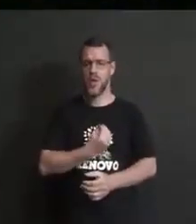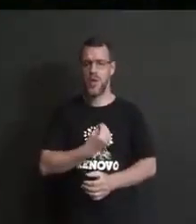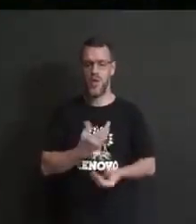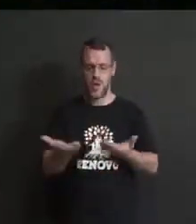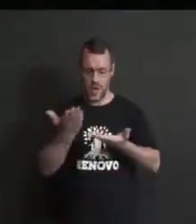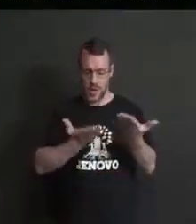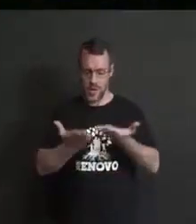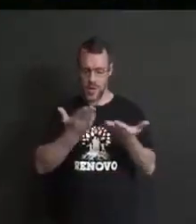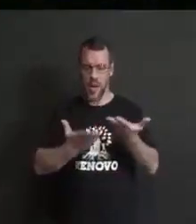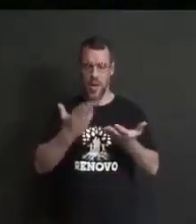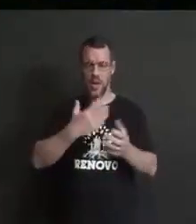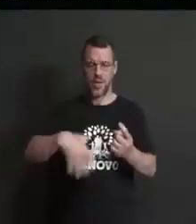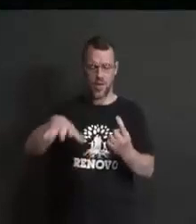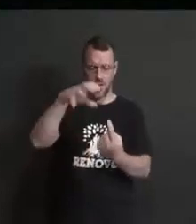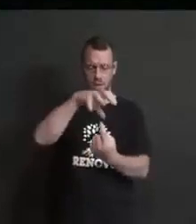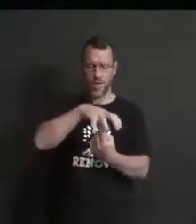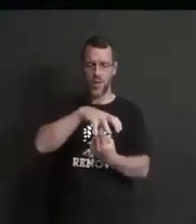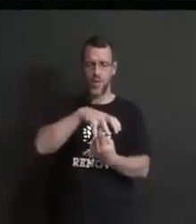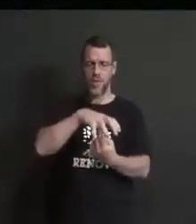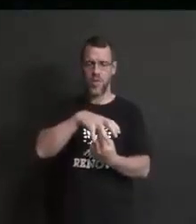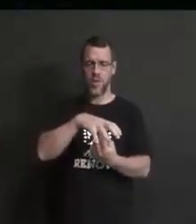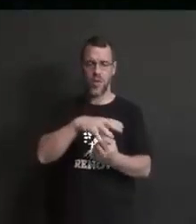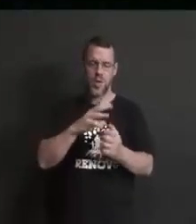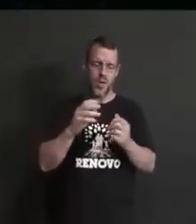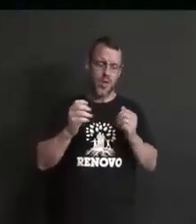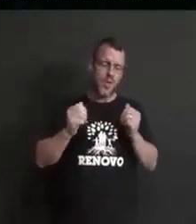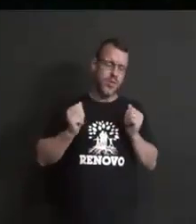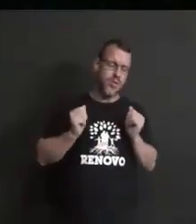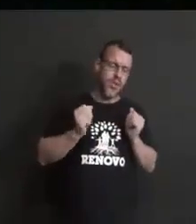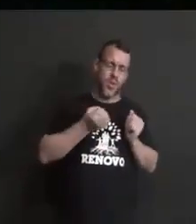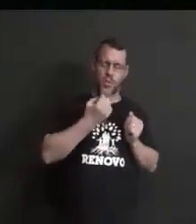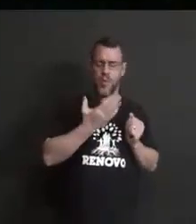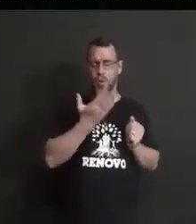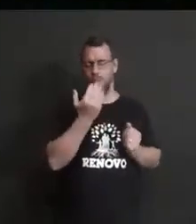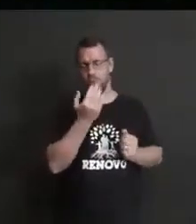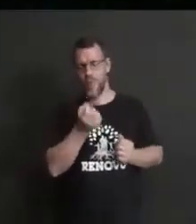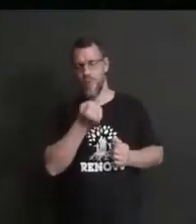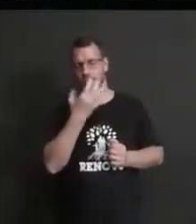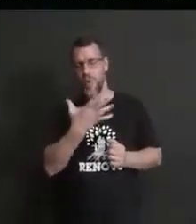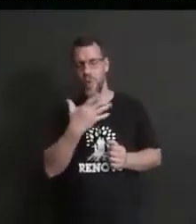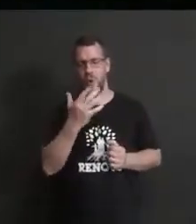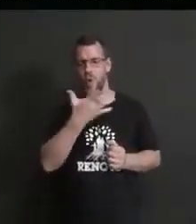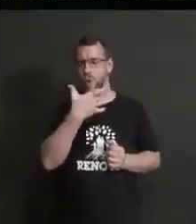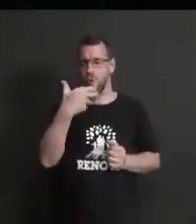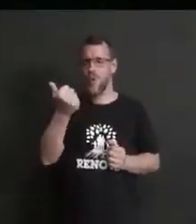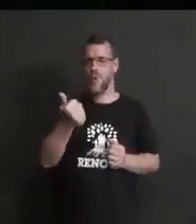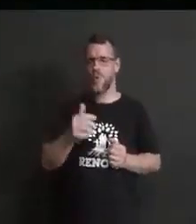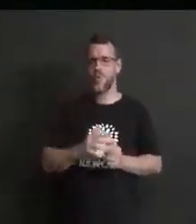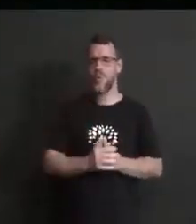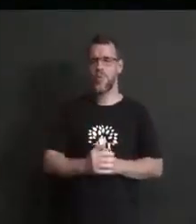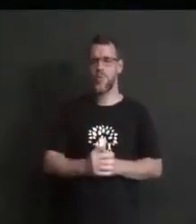rei, estava com todo o conforto, comendo do bom e do melhor,